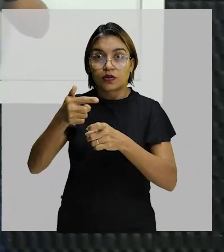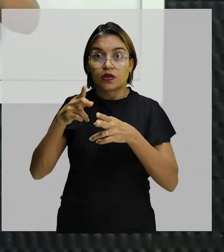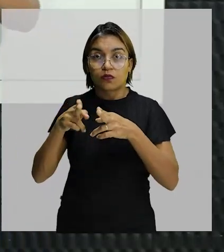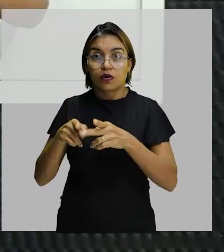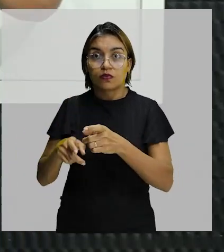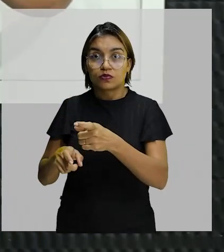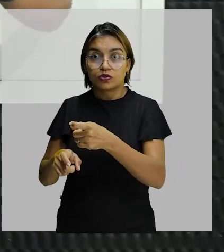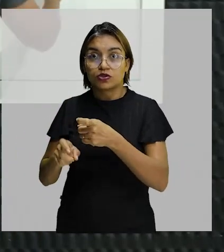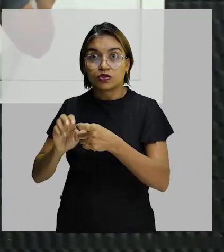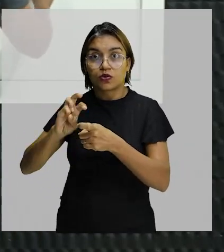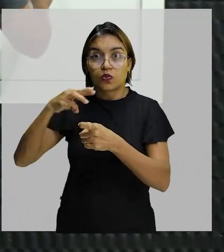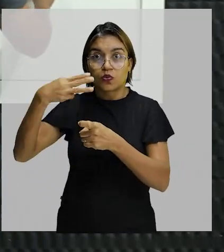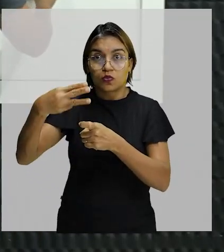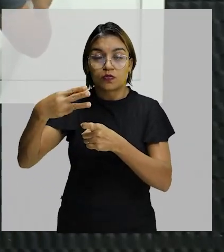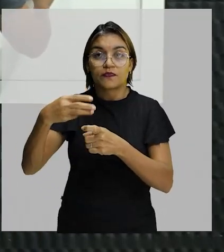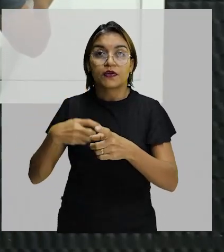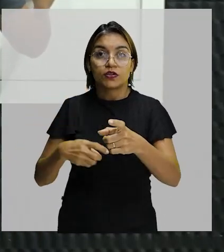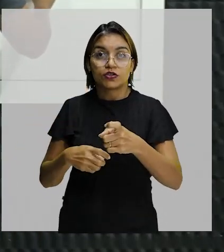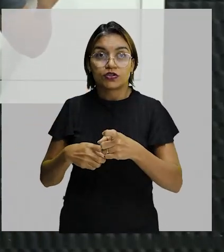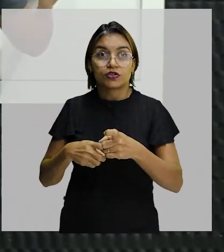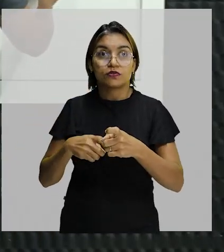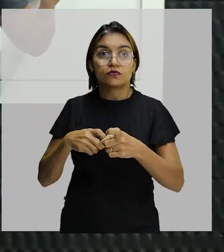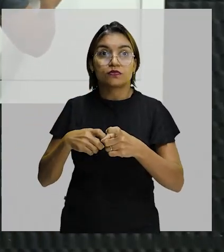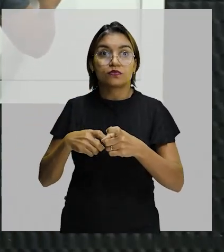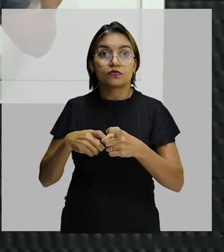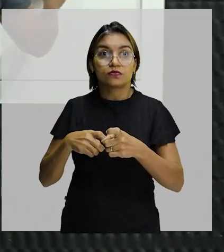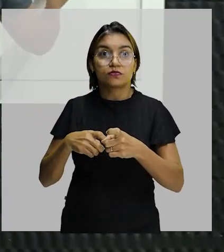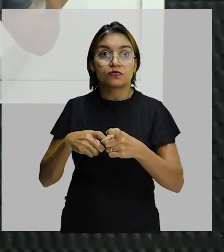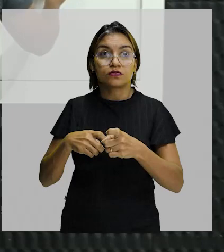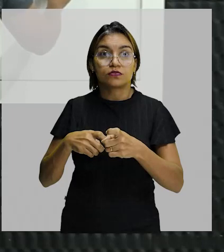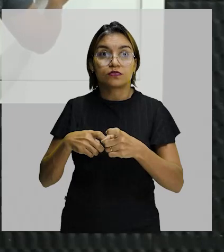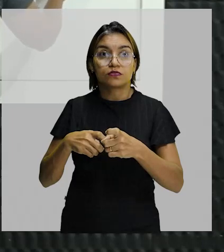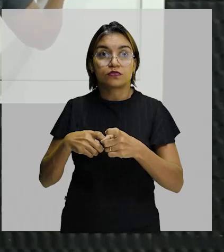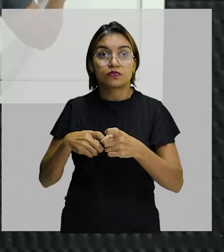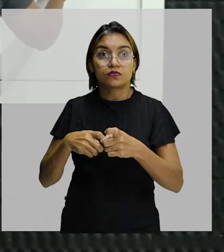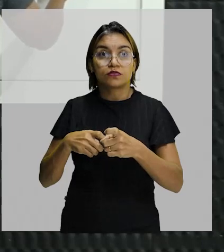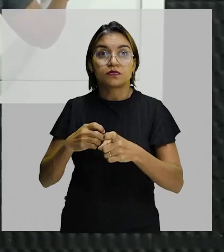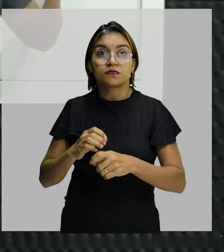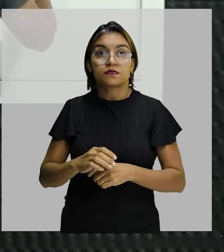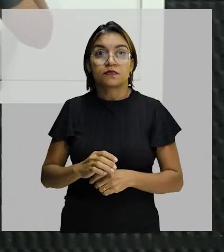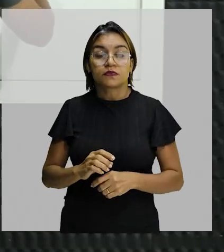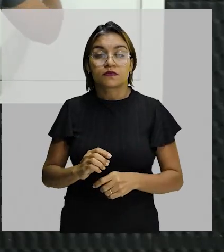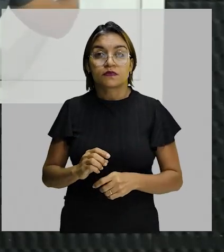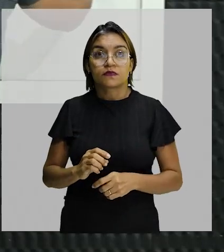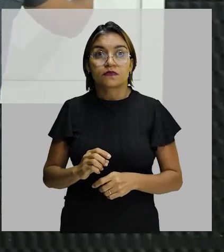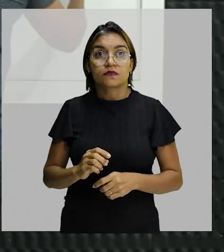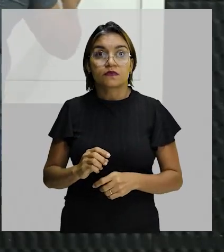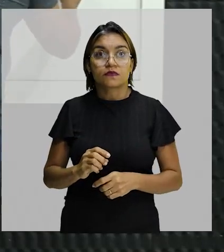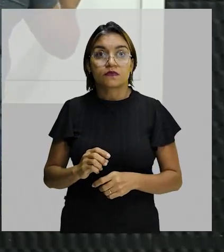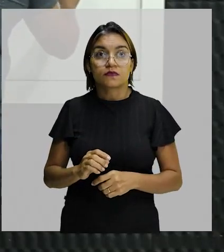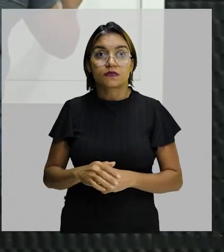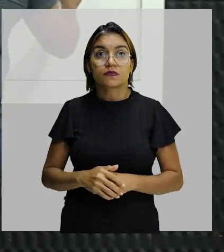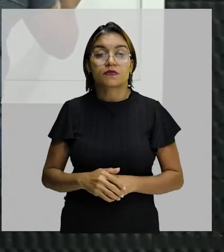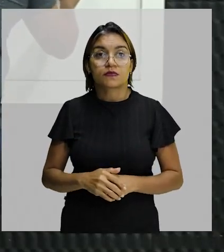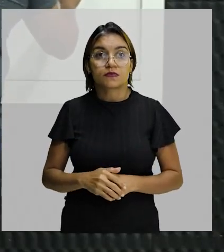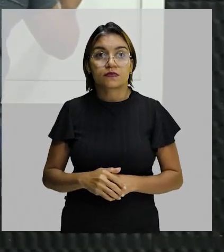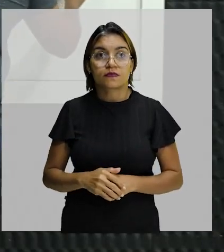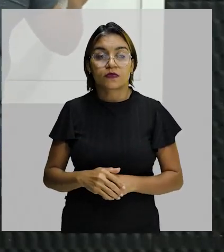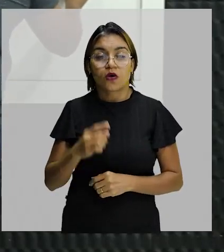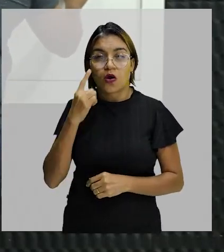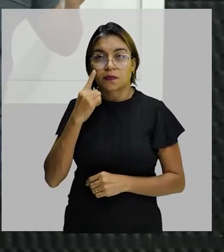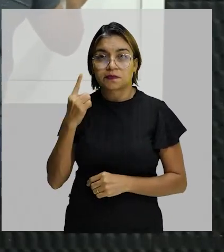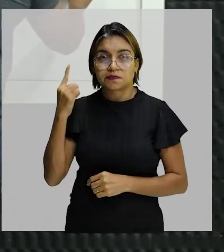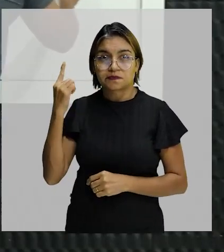cubo. X por 2x vai dar 2x ao quadrado. E o x multiplicado por 1 dá